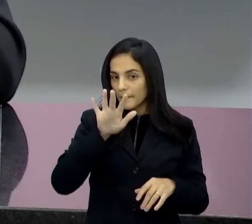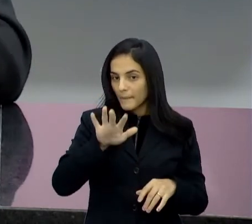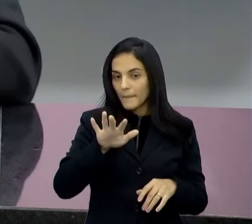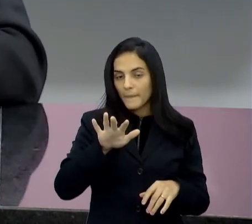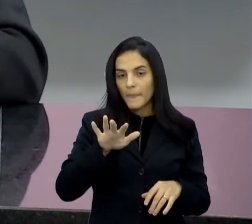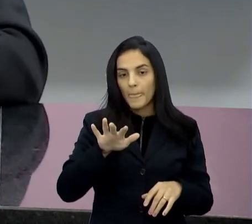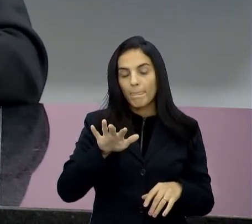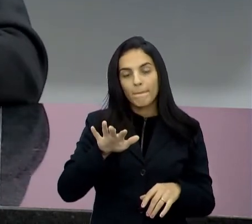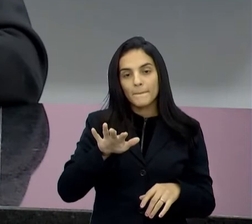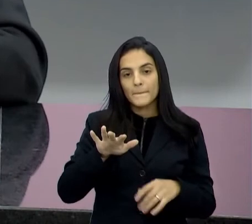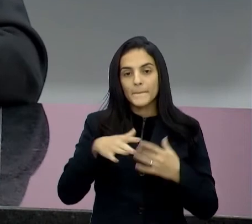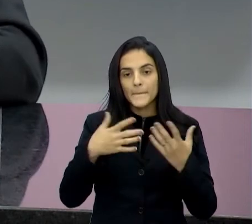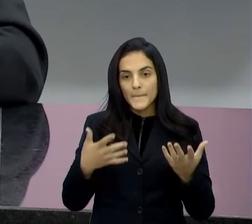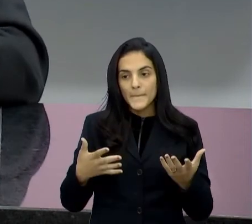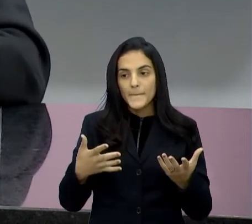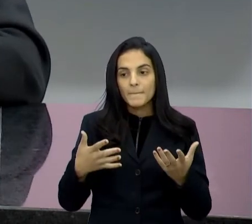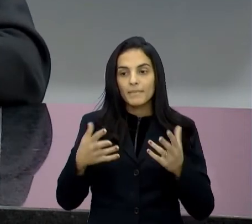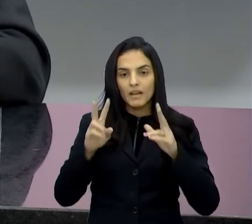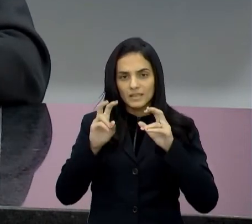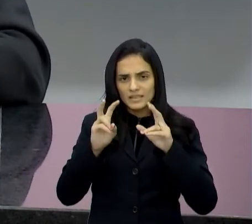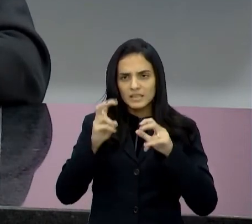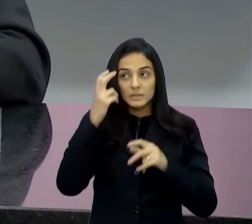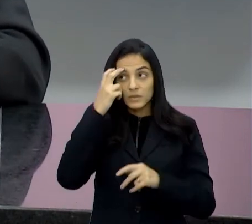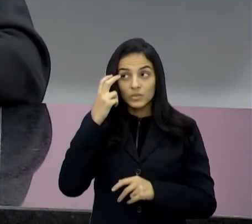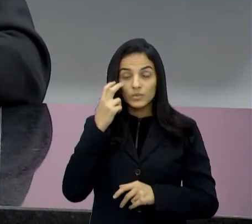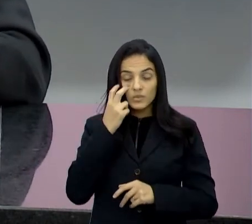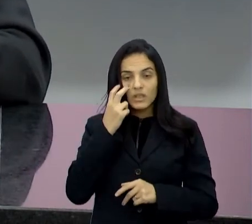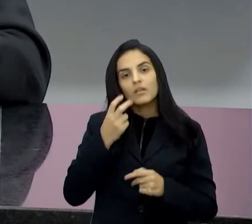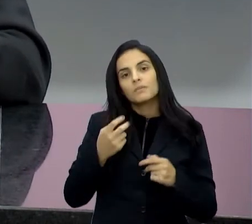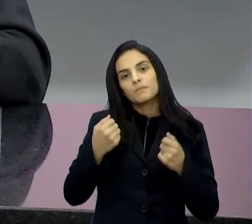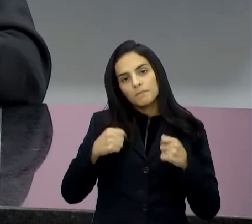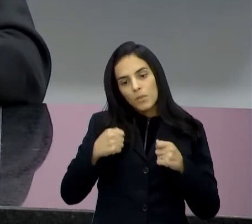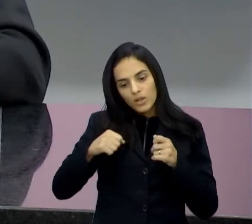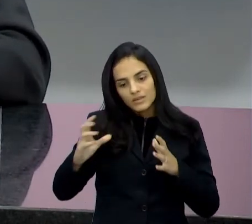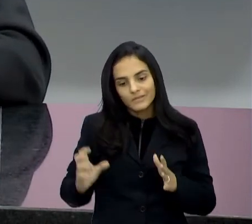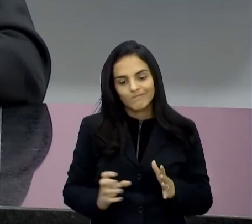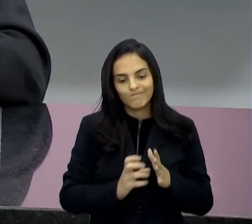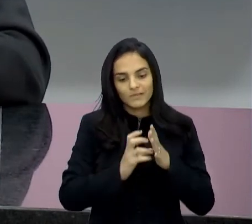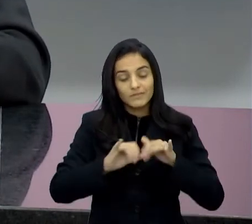entretanto, essa dimensão cultural ela pode sofrer